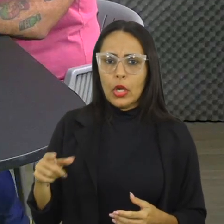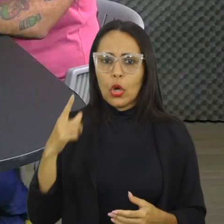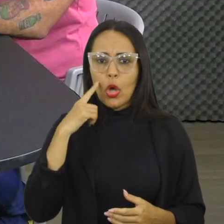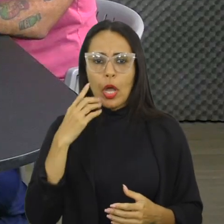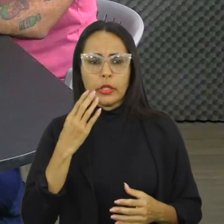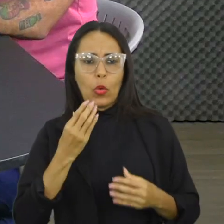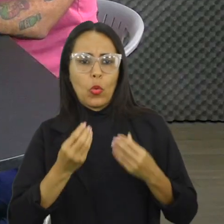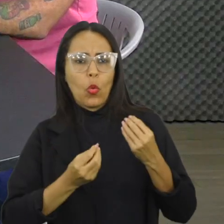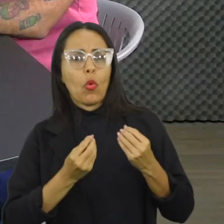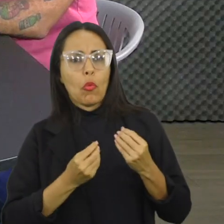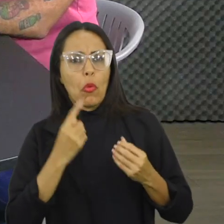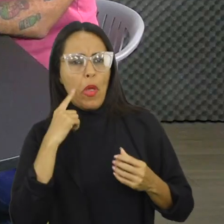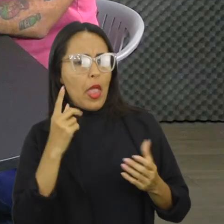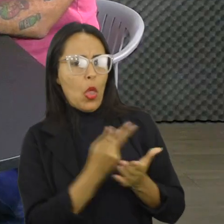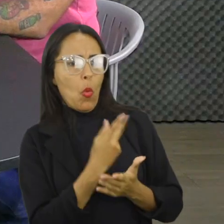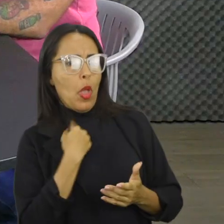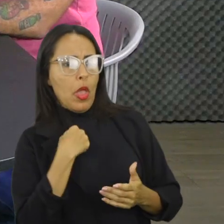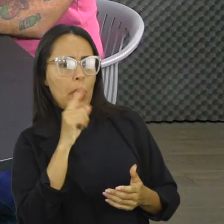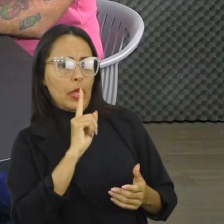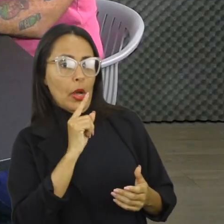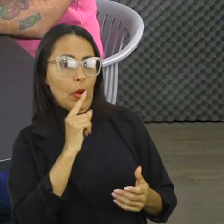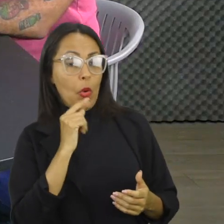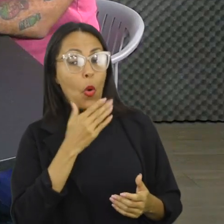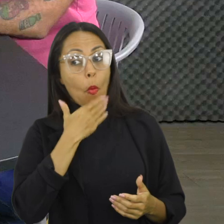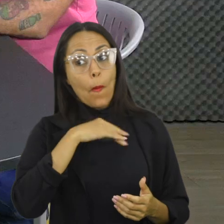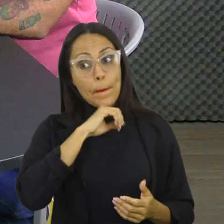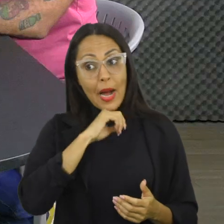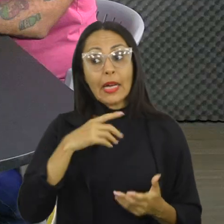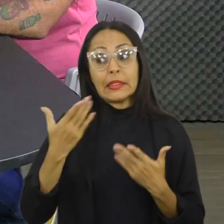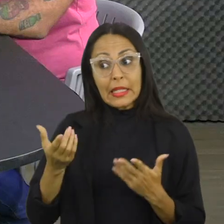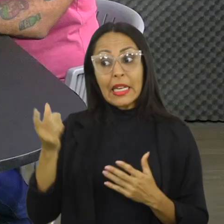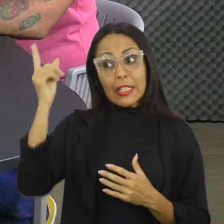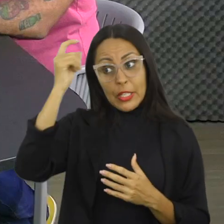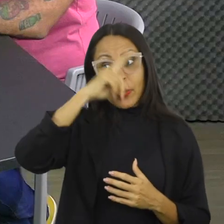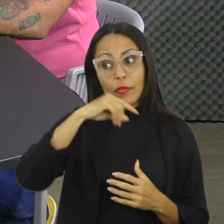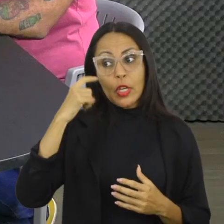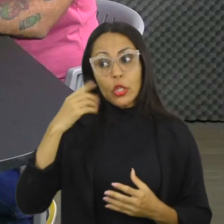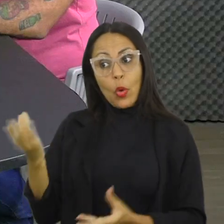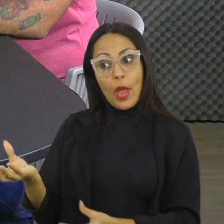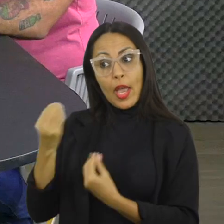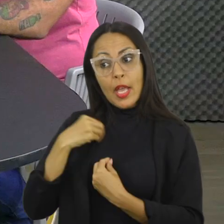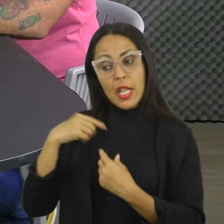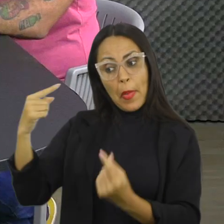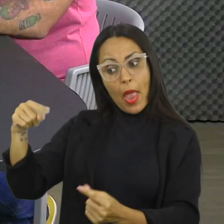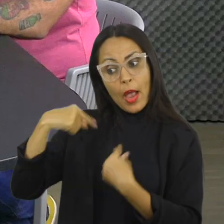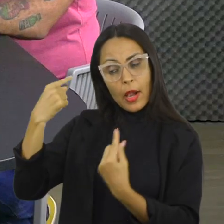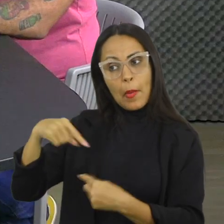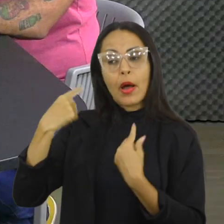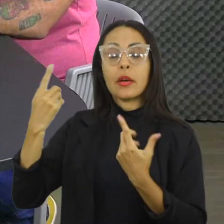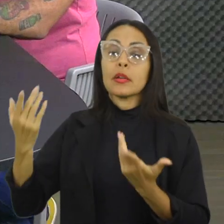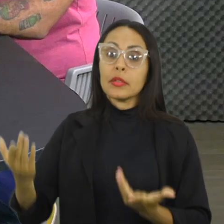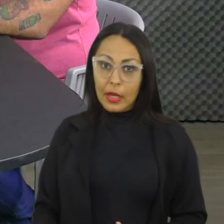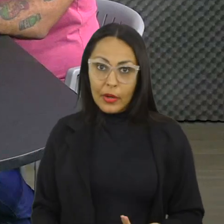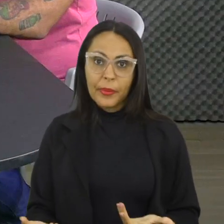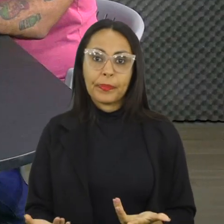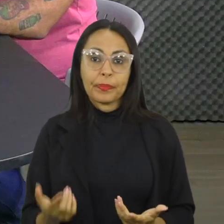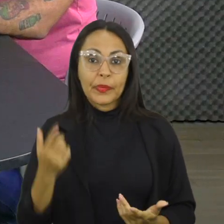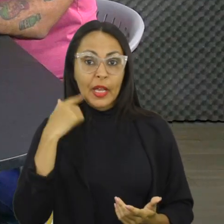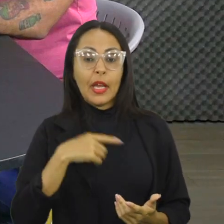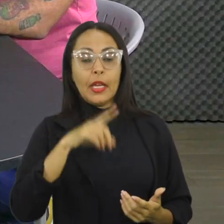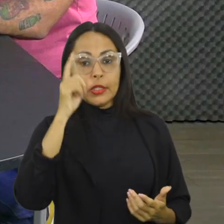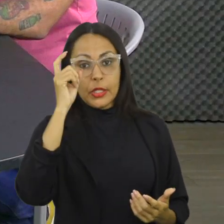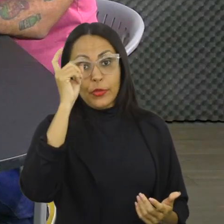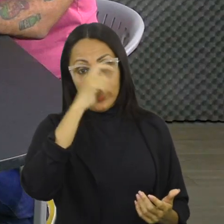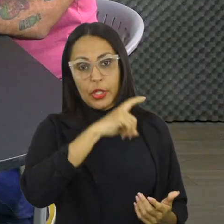está me corrigindo, tal. Então, assim, é difícil para o pai receber, eu não o culpo jamais. É difícil para o